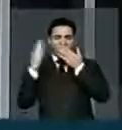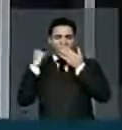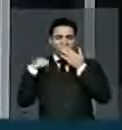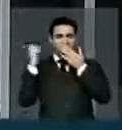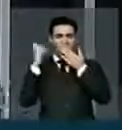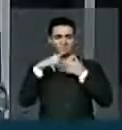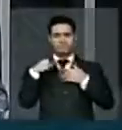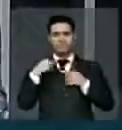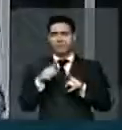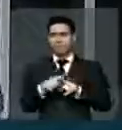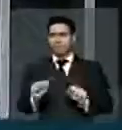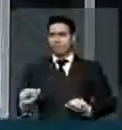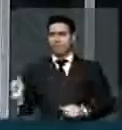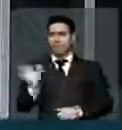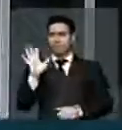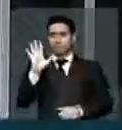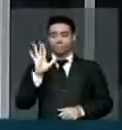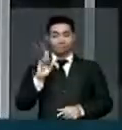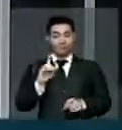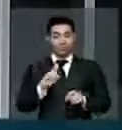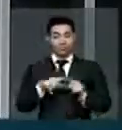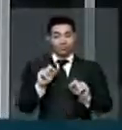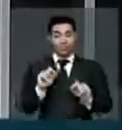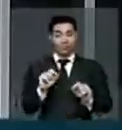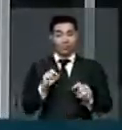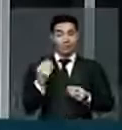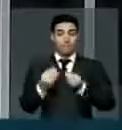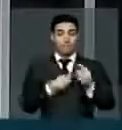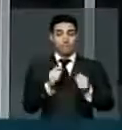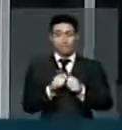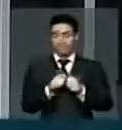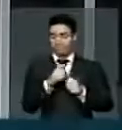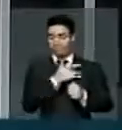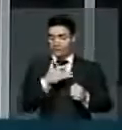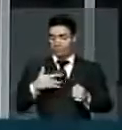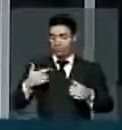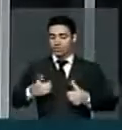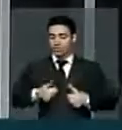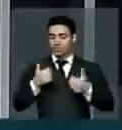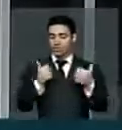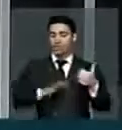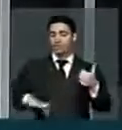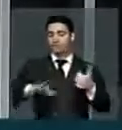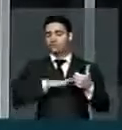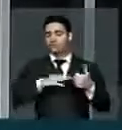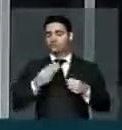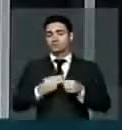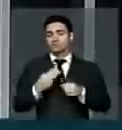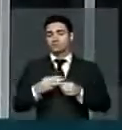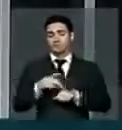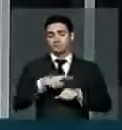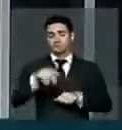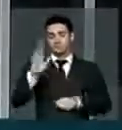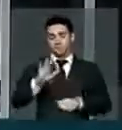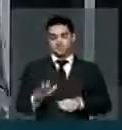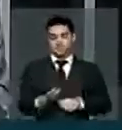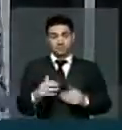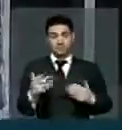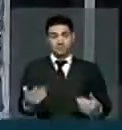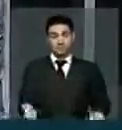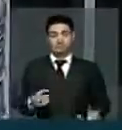é caro o custo que é para fazer uma saúde de qualidade nos municípios brasileiros.